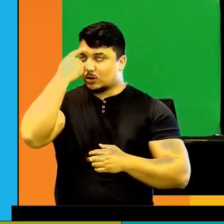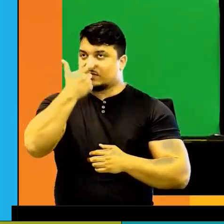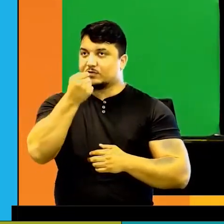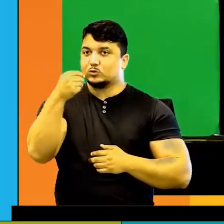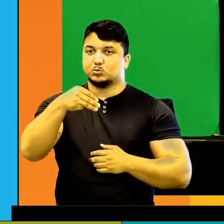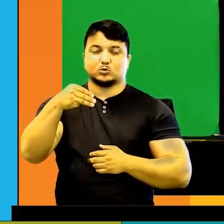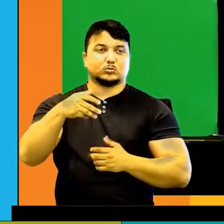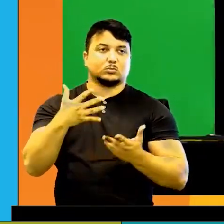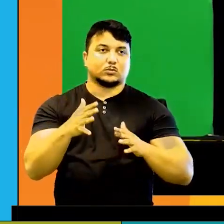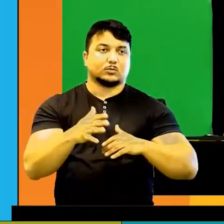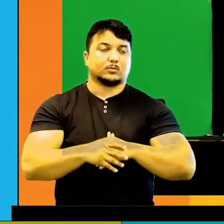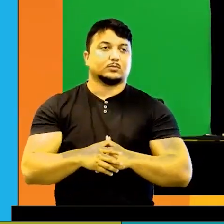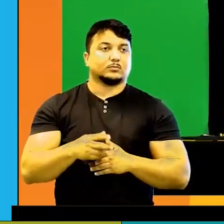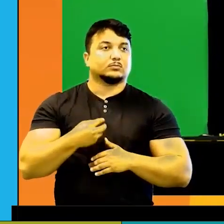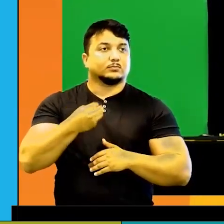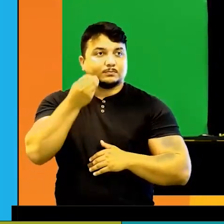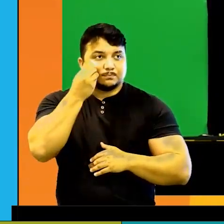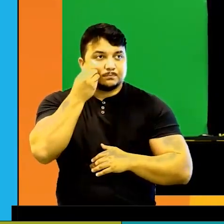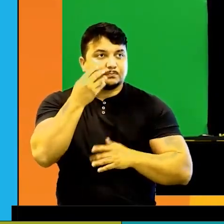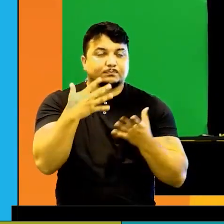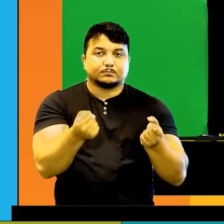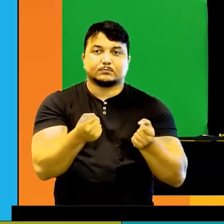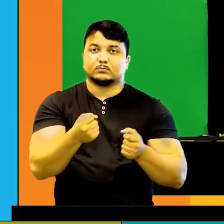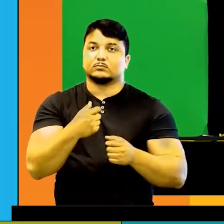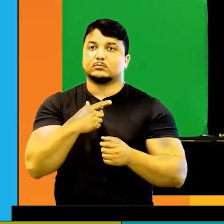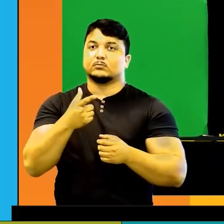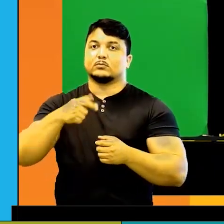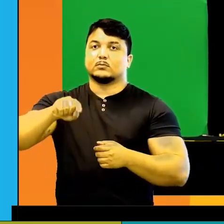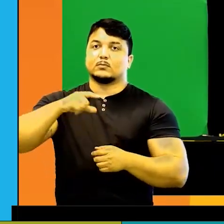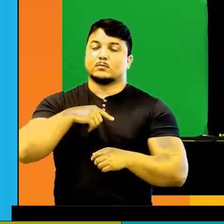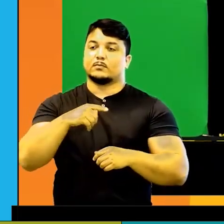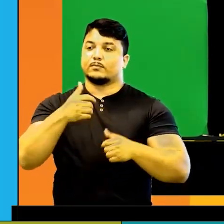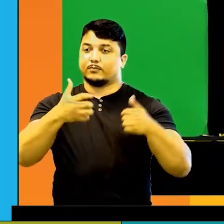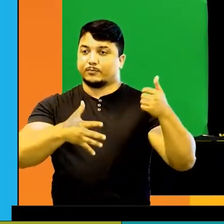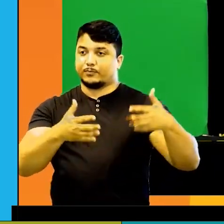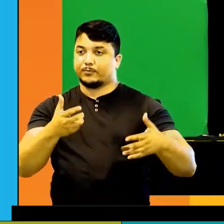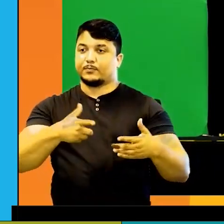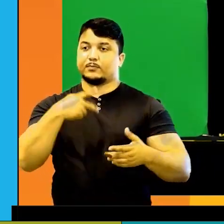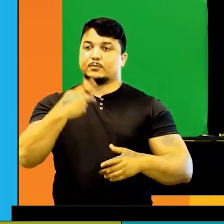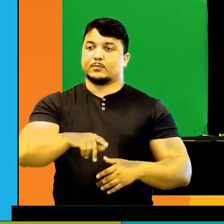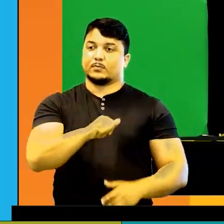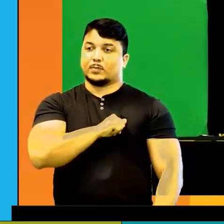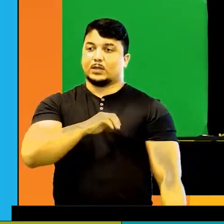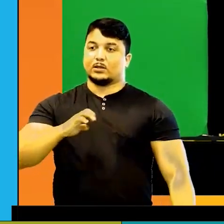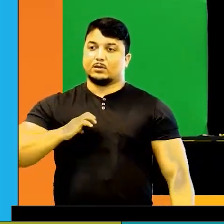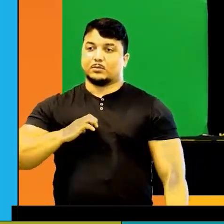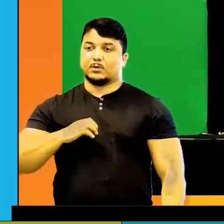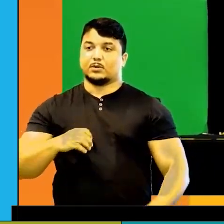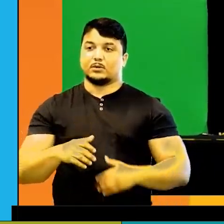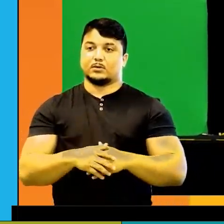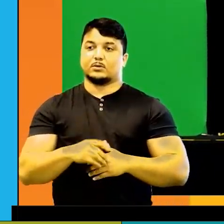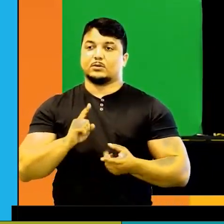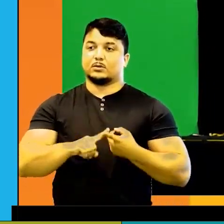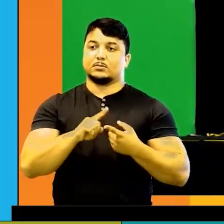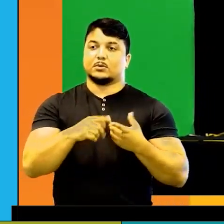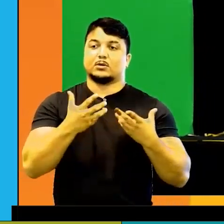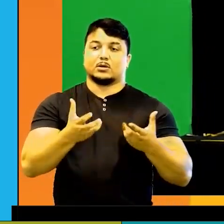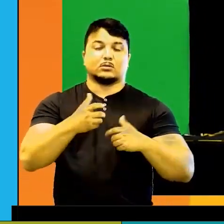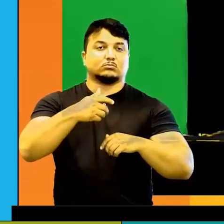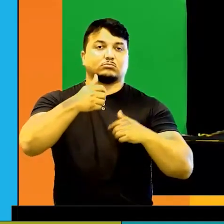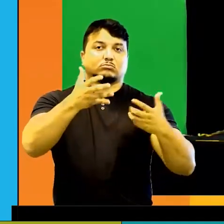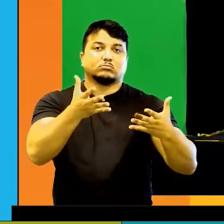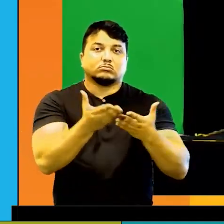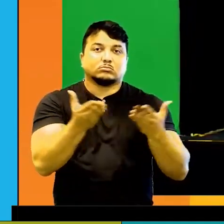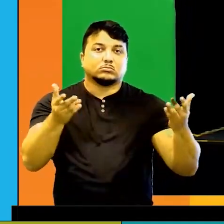eu tomei a iniciativa de falar aqui para a coordenação do projeto aqui da Academia Enem, que eu gostaria de hoje conversar com